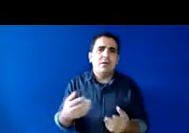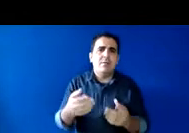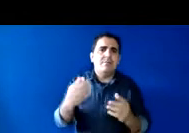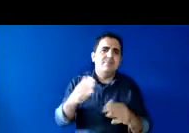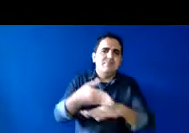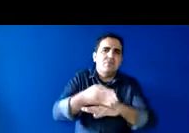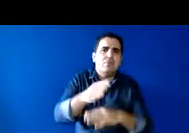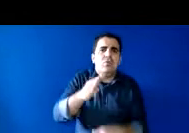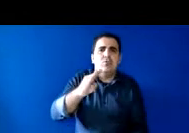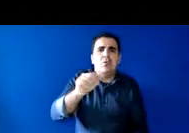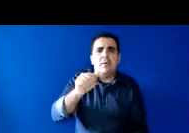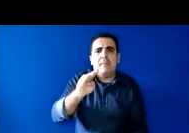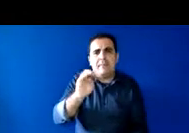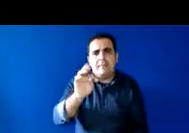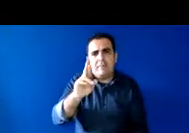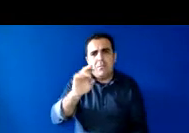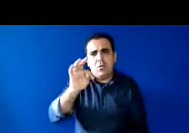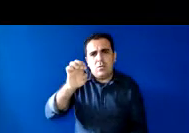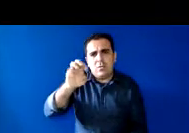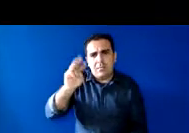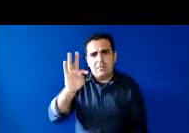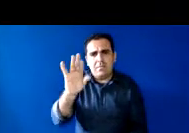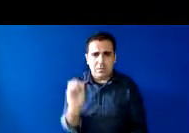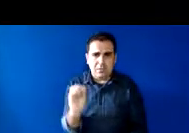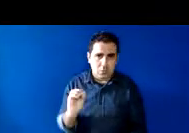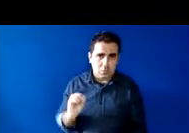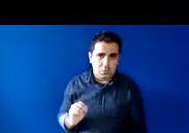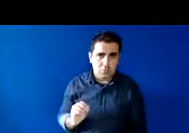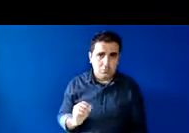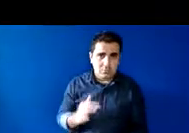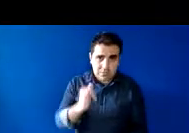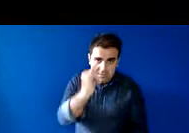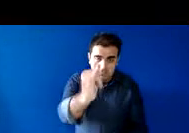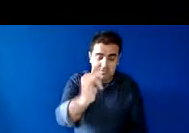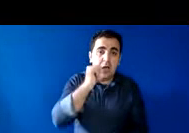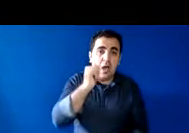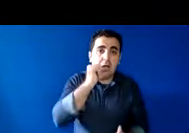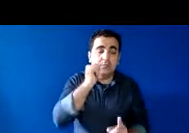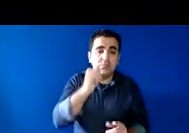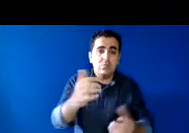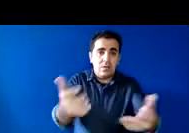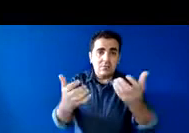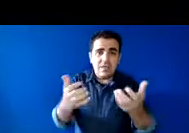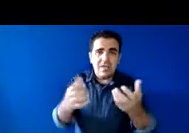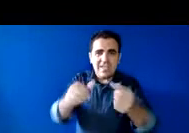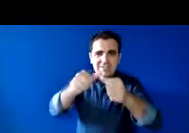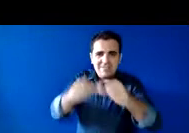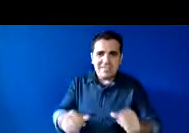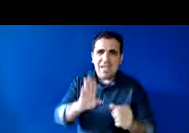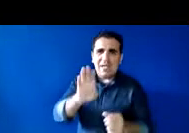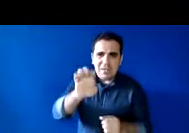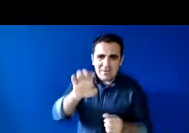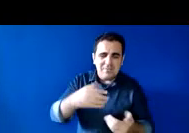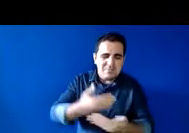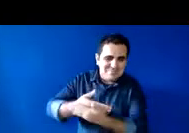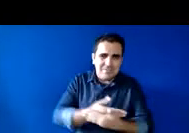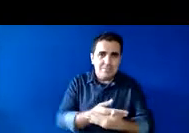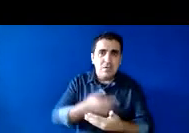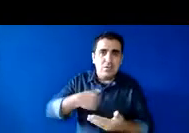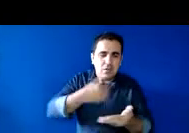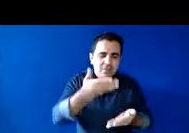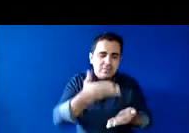Eu queria dizer que tanto as mulheres que desejam e vão ali ter o seu filho, né, e que a gente atende